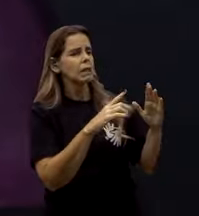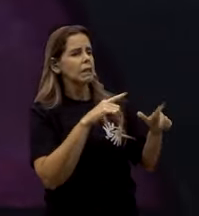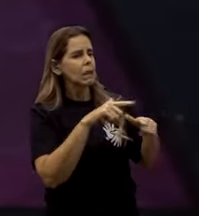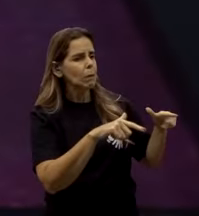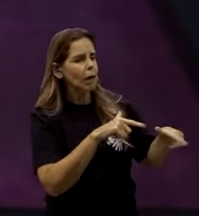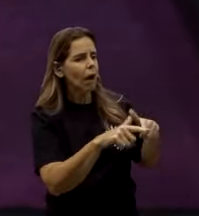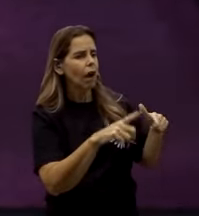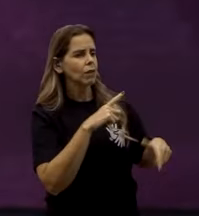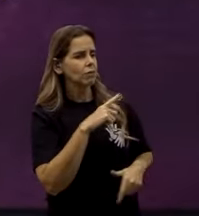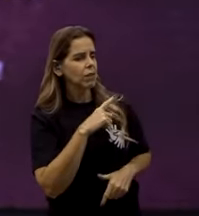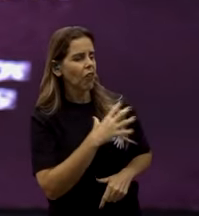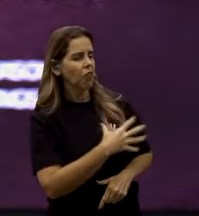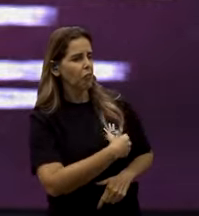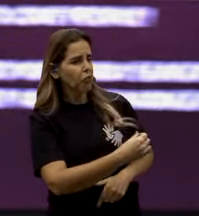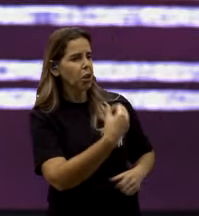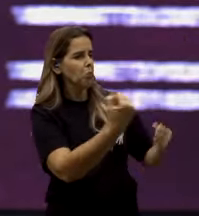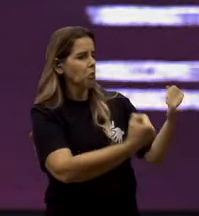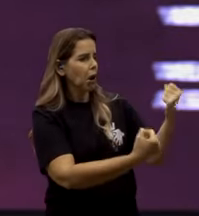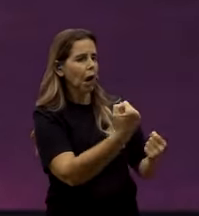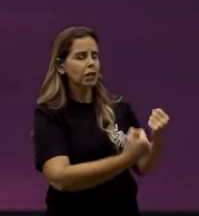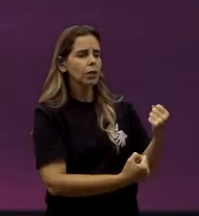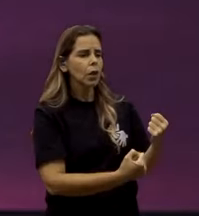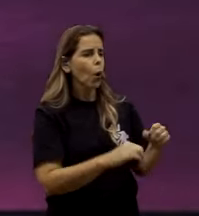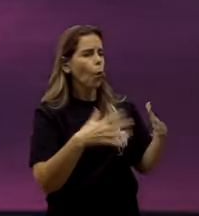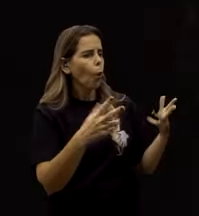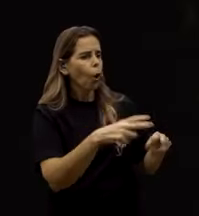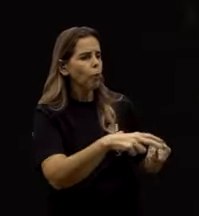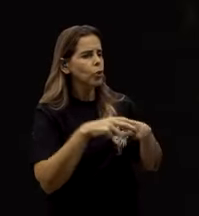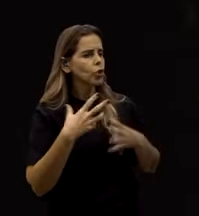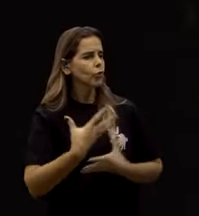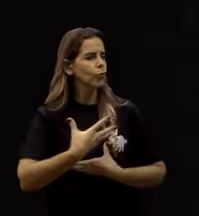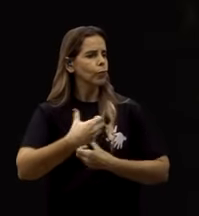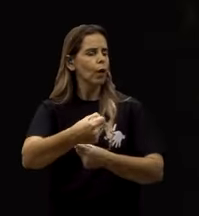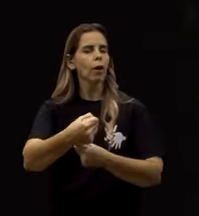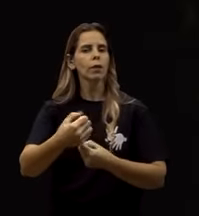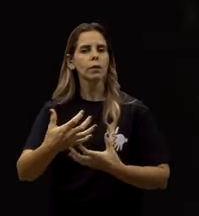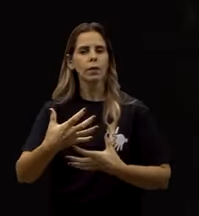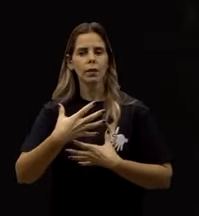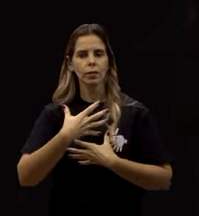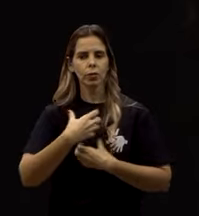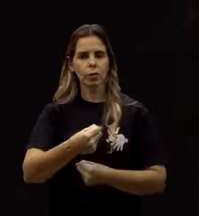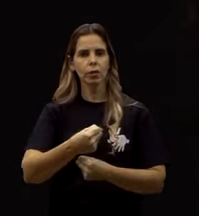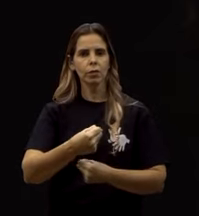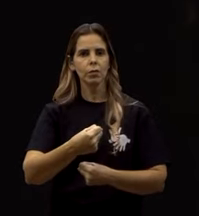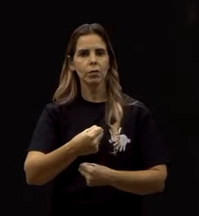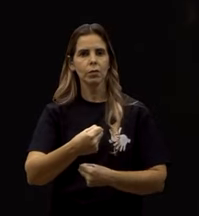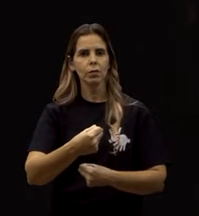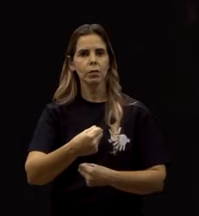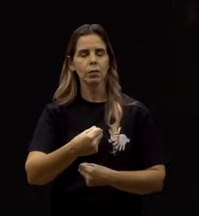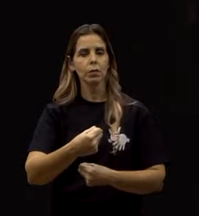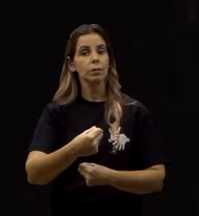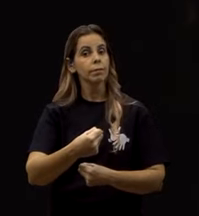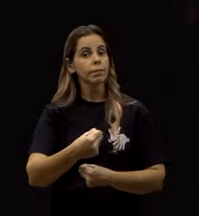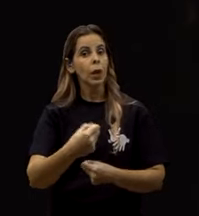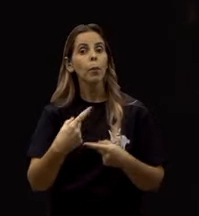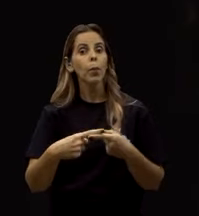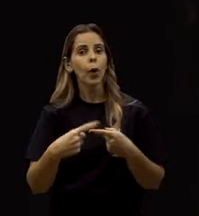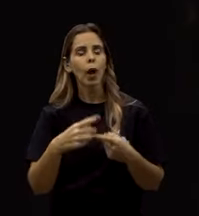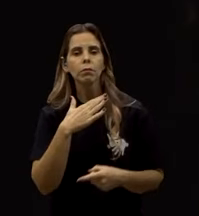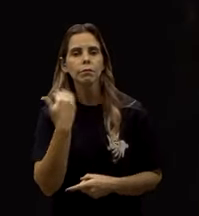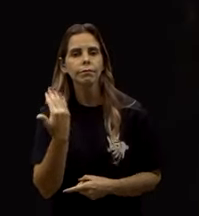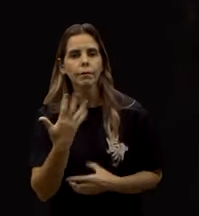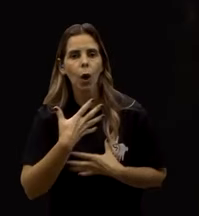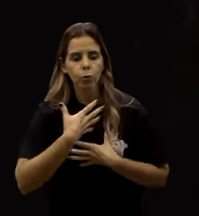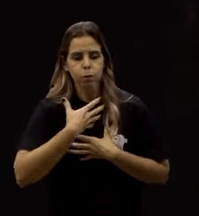Às vezes tem casa às vezes tem carro que motivo é esse não entre aspas não tem motivo tá tirando a vida por causa